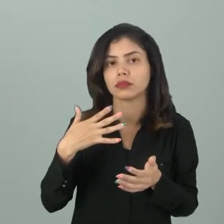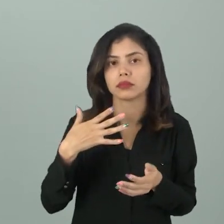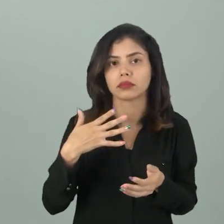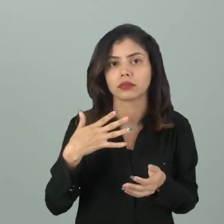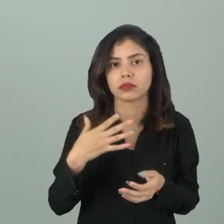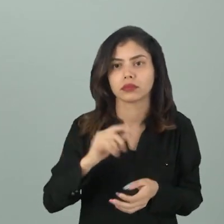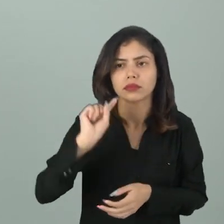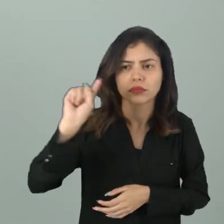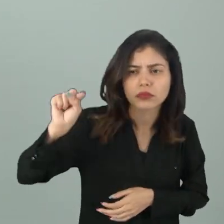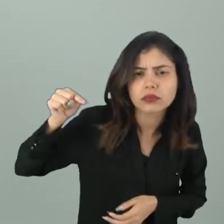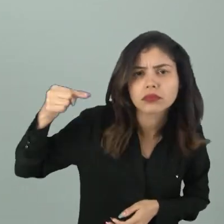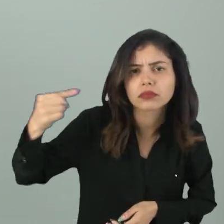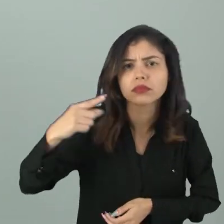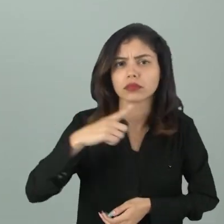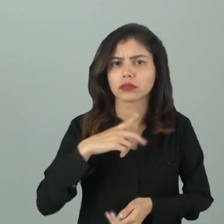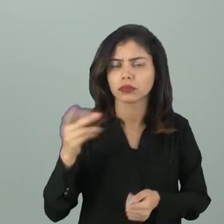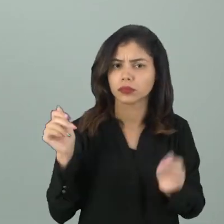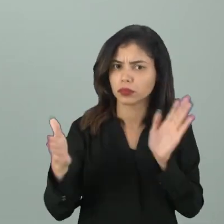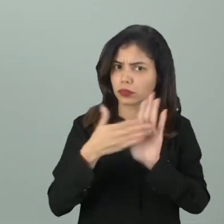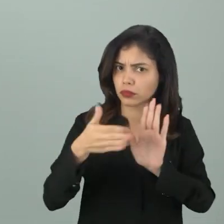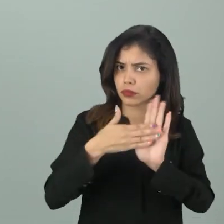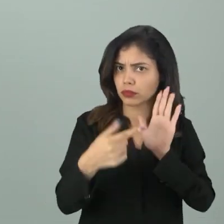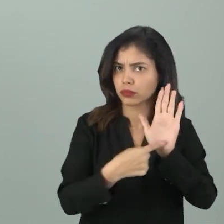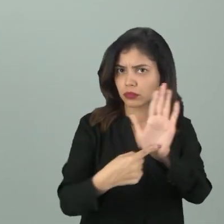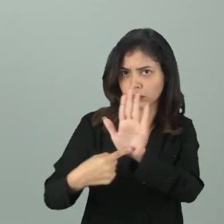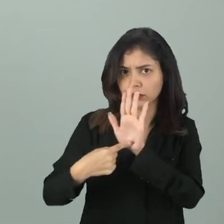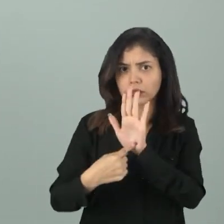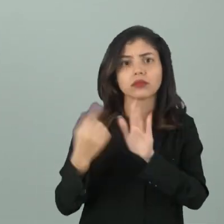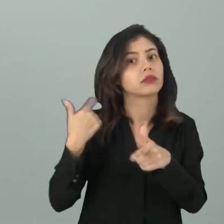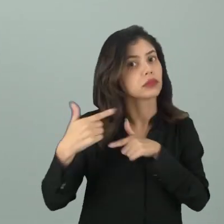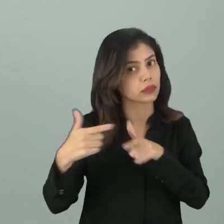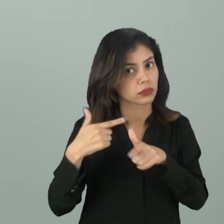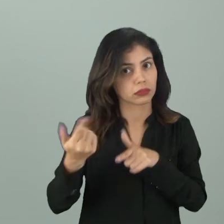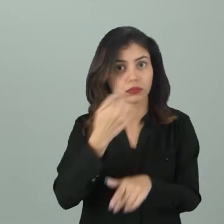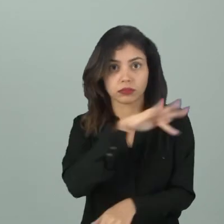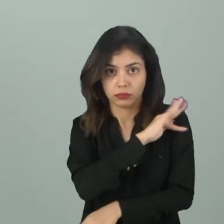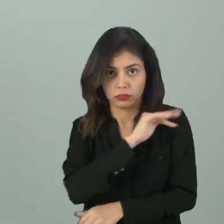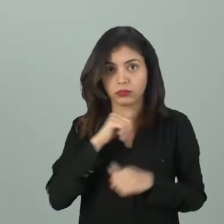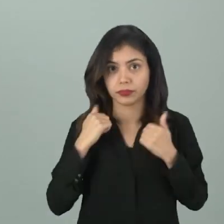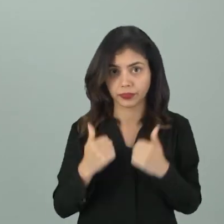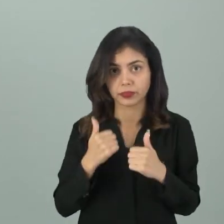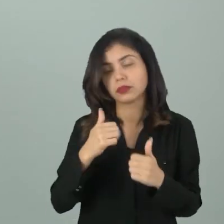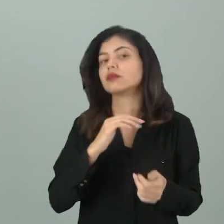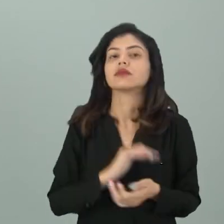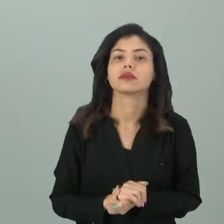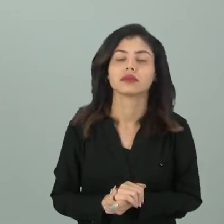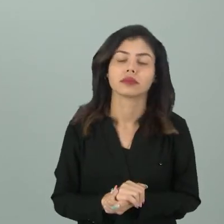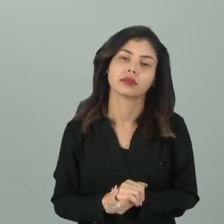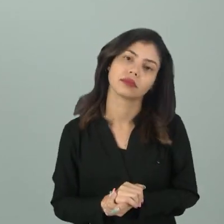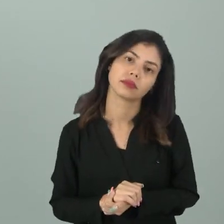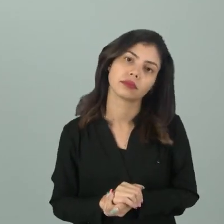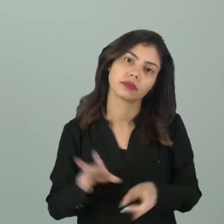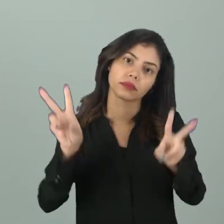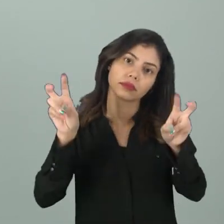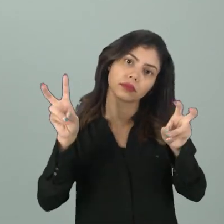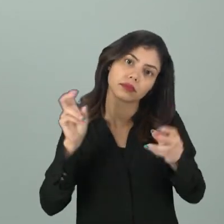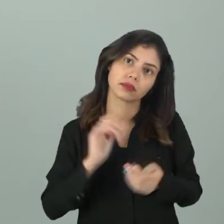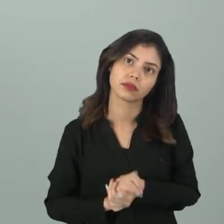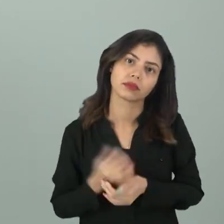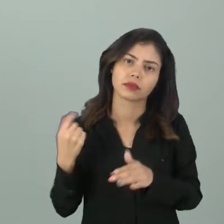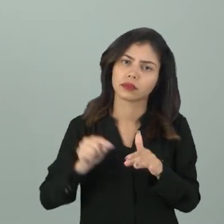rigor daquilo que se está sendo proposto nos trabalhos acadêmicos. Pessoal, sobre esse